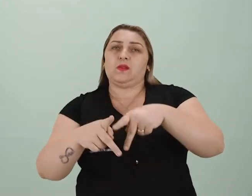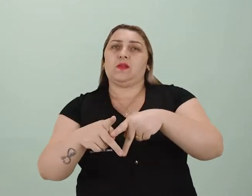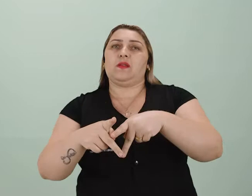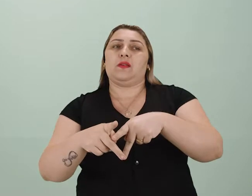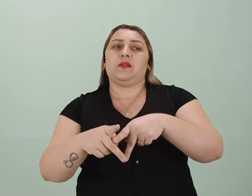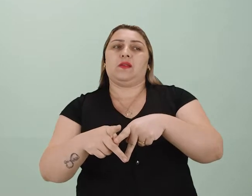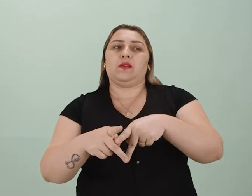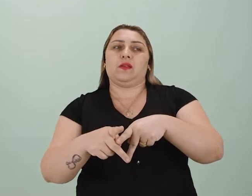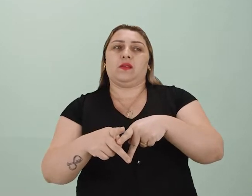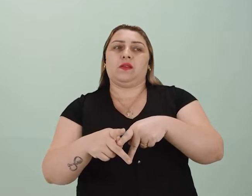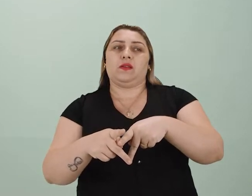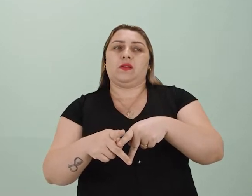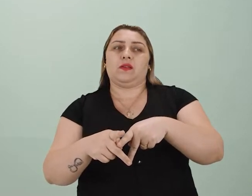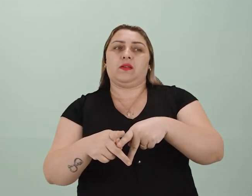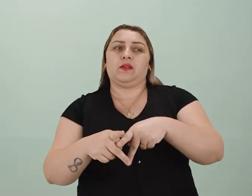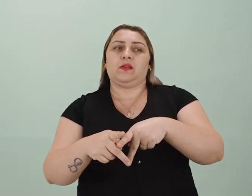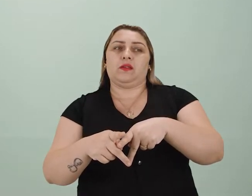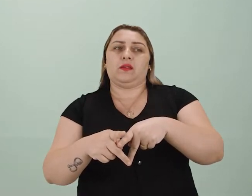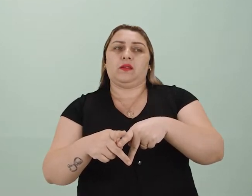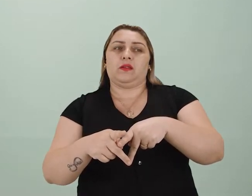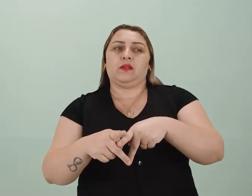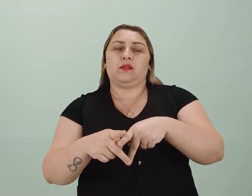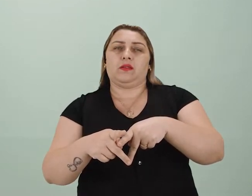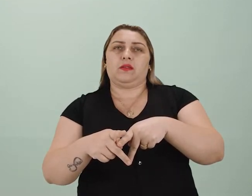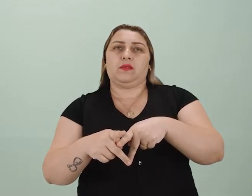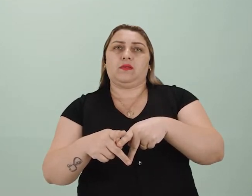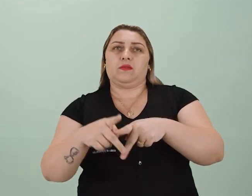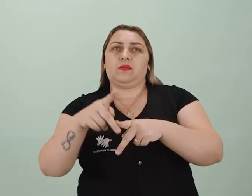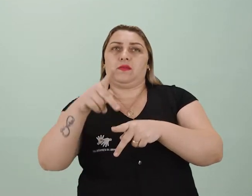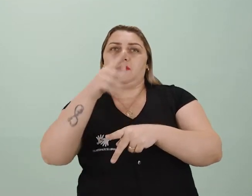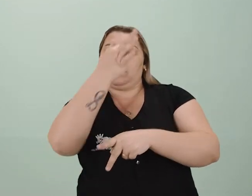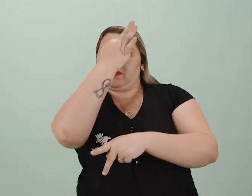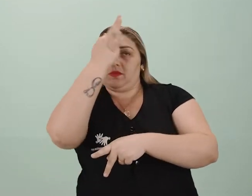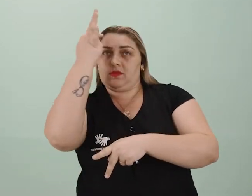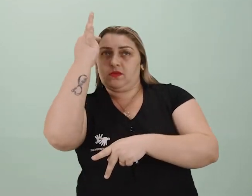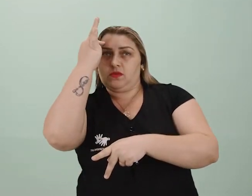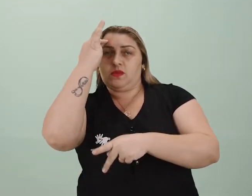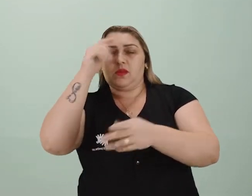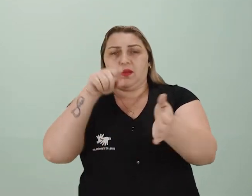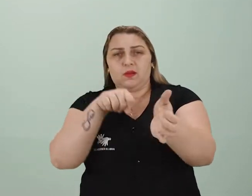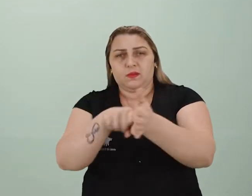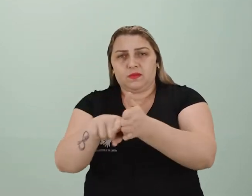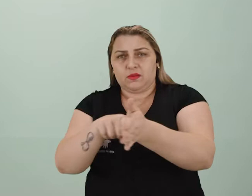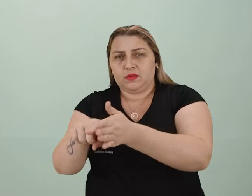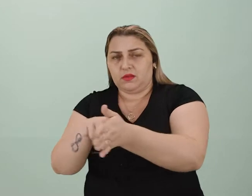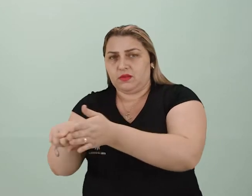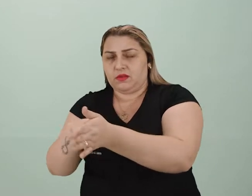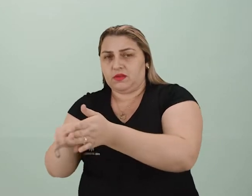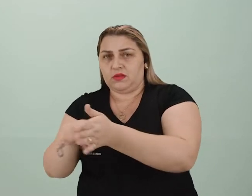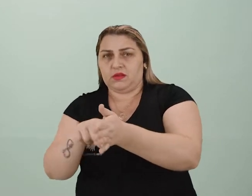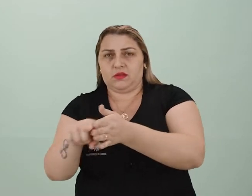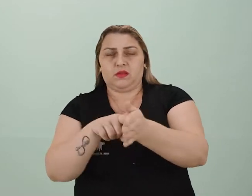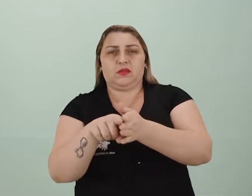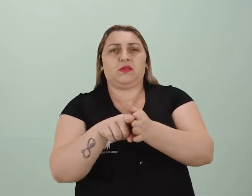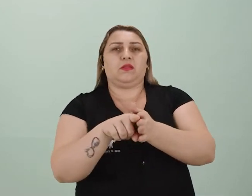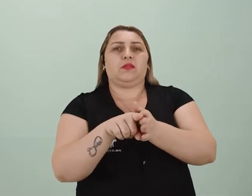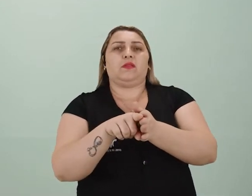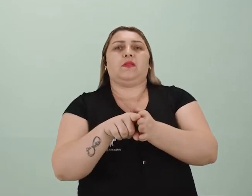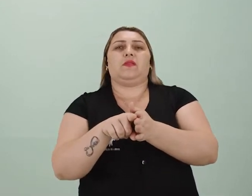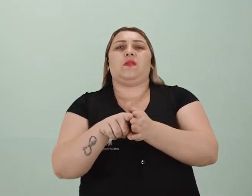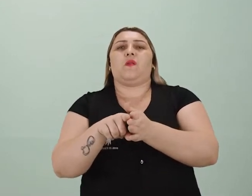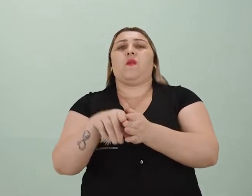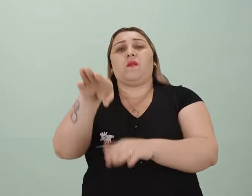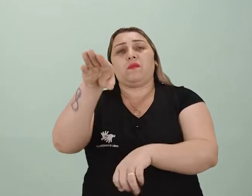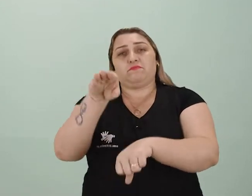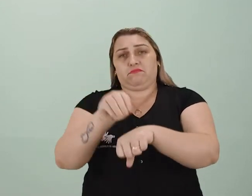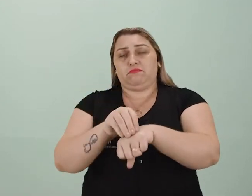eram filósofos, mesmo que fossem historiadores, geógrafos, que pesquisassem qualquer área do